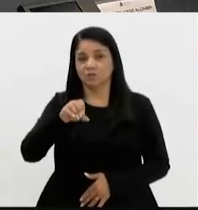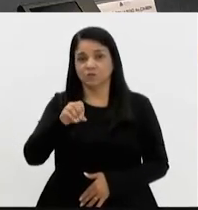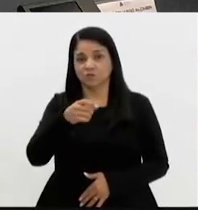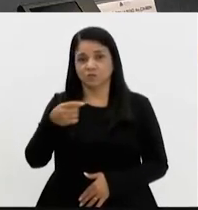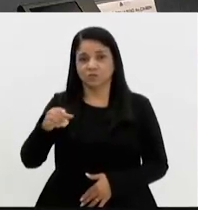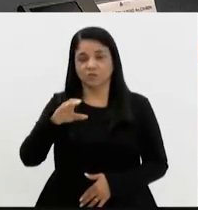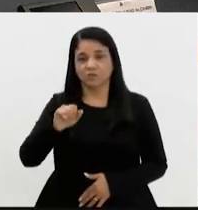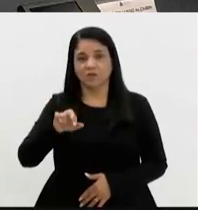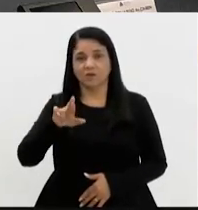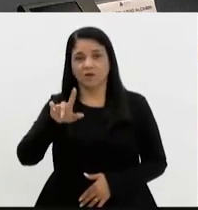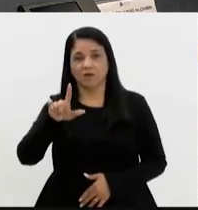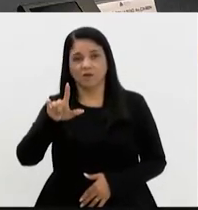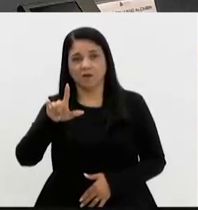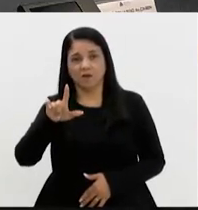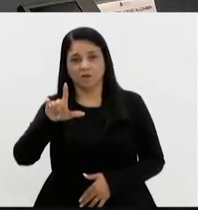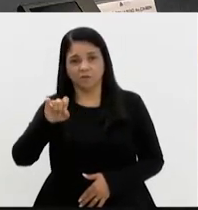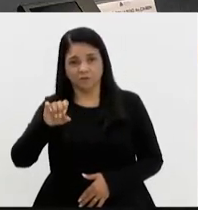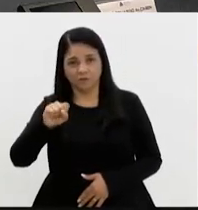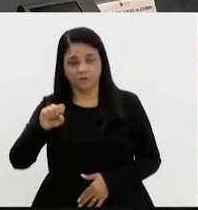carloso